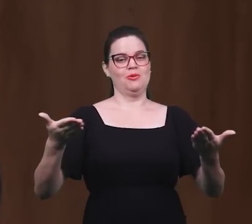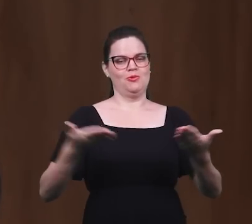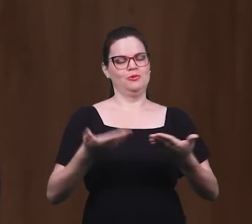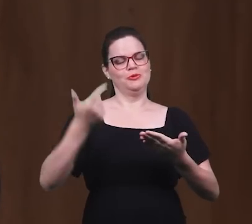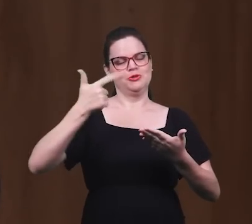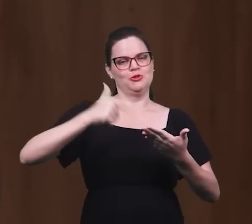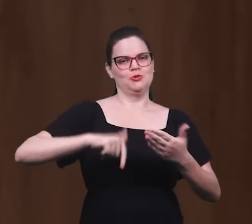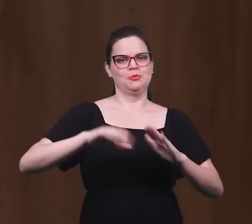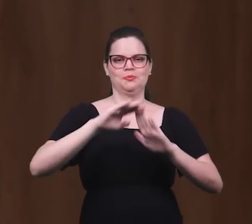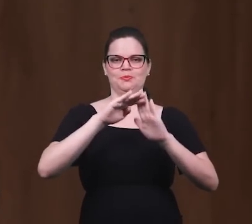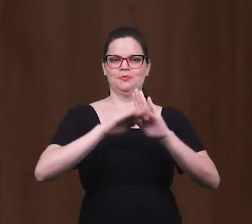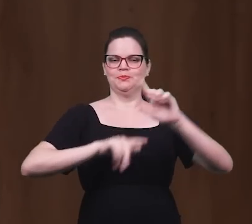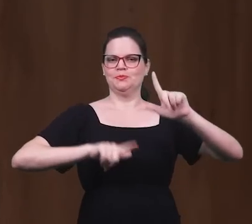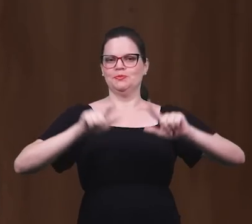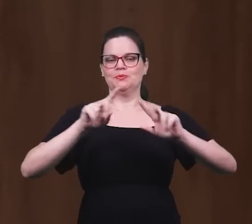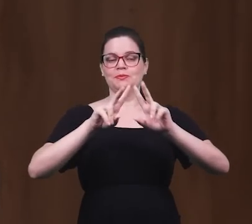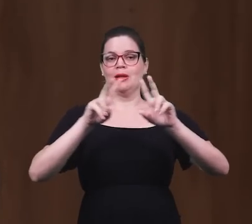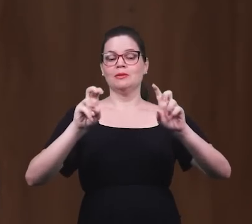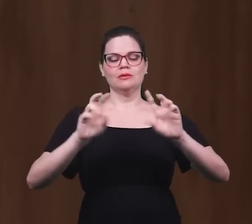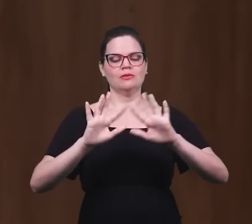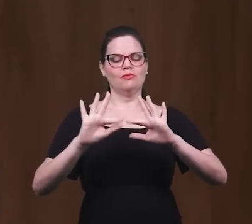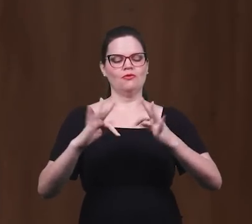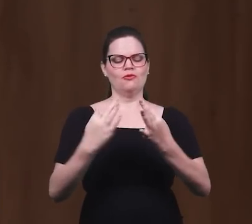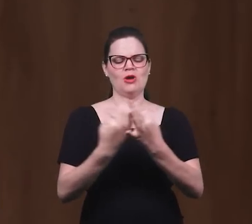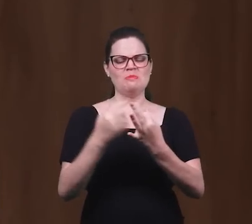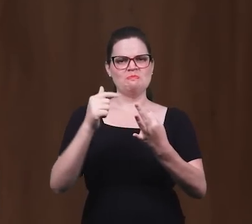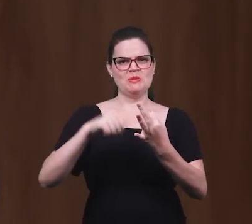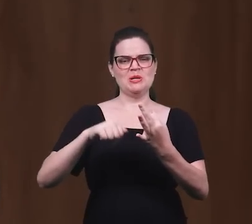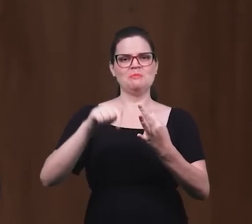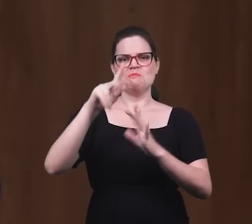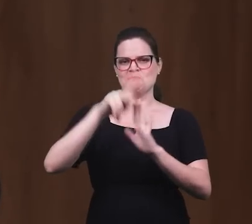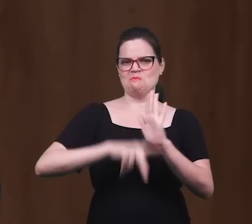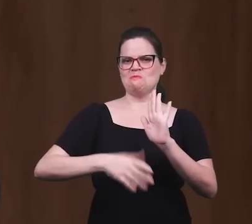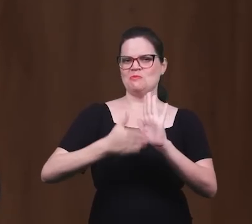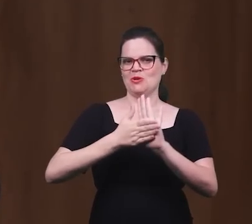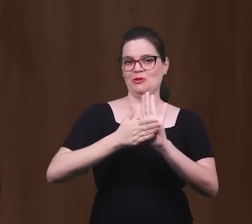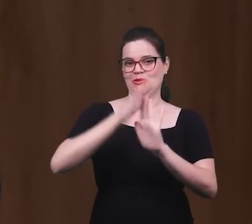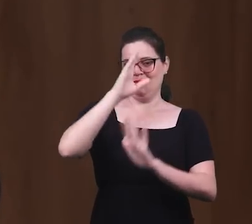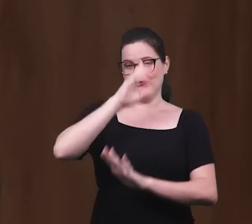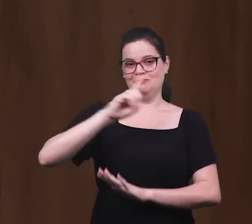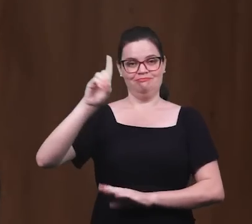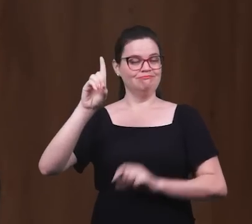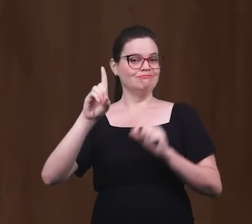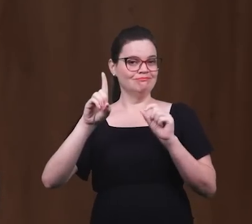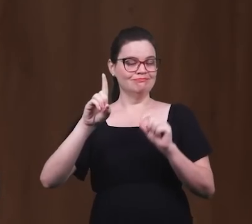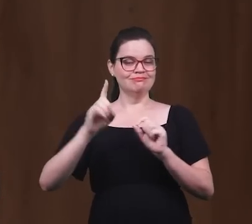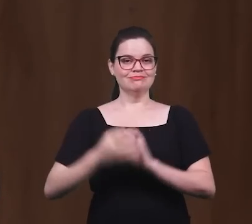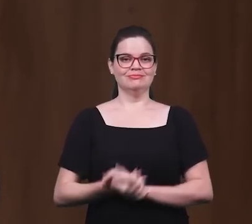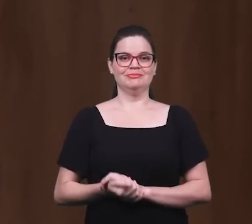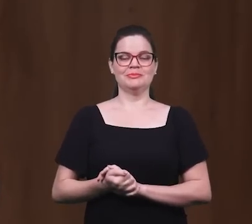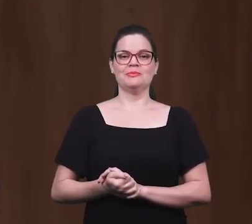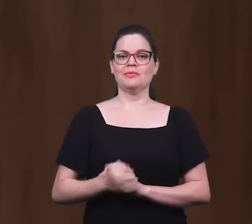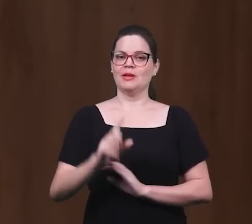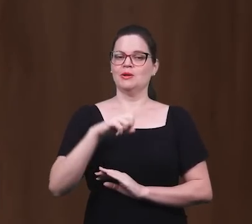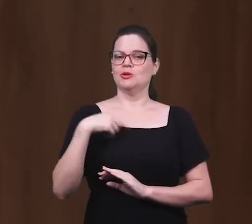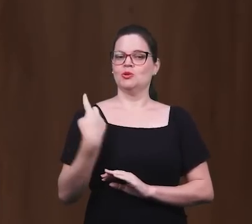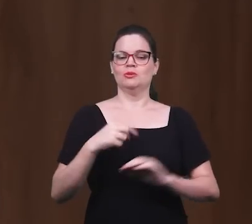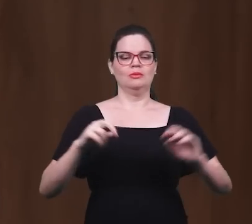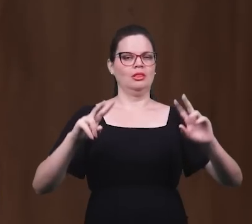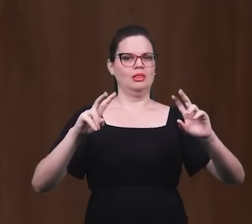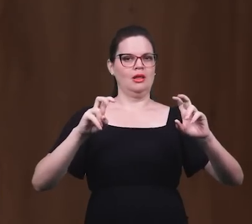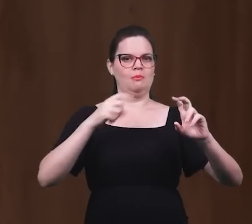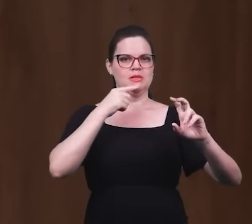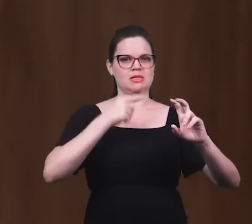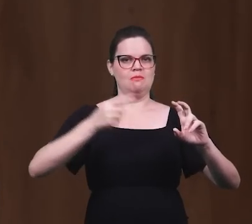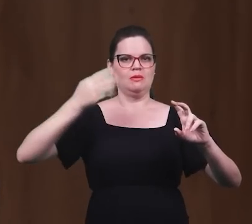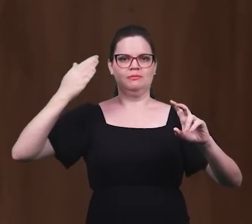episódio do Família, um projeto de Deus. O tema que estamos tratando na semana